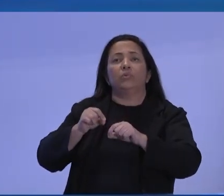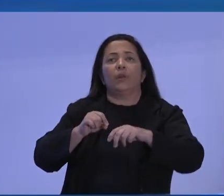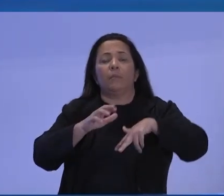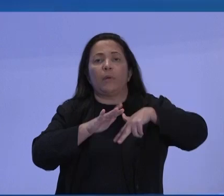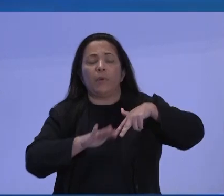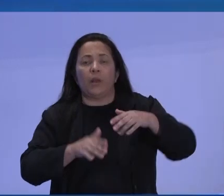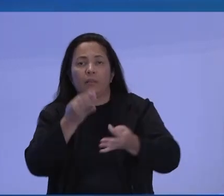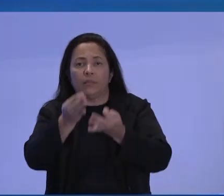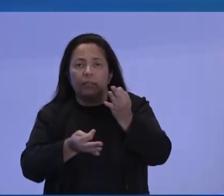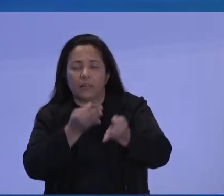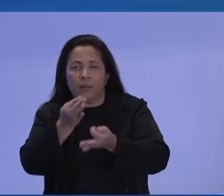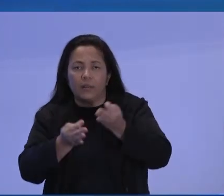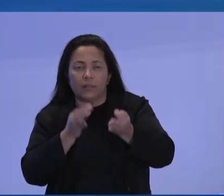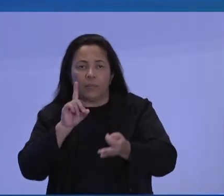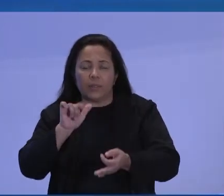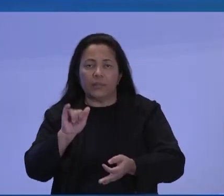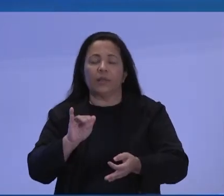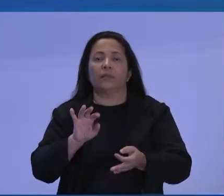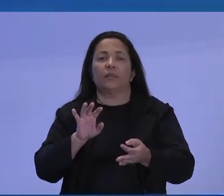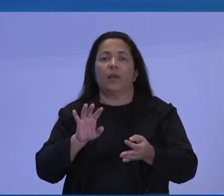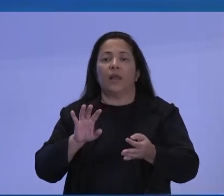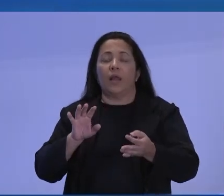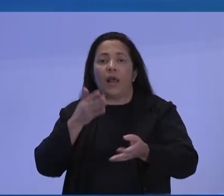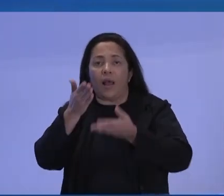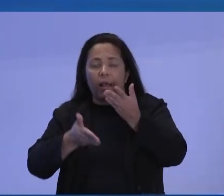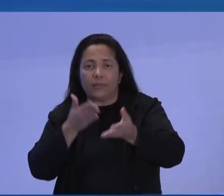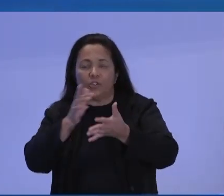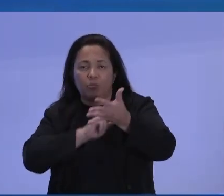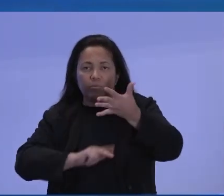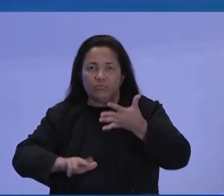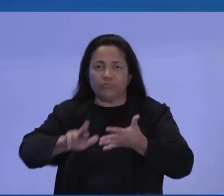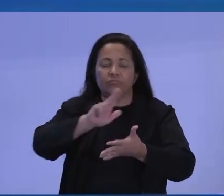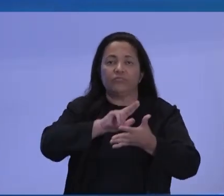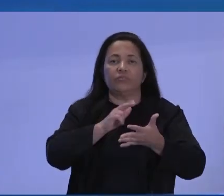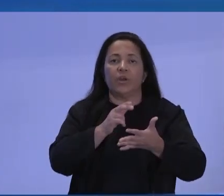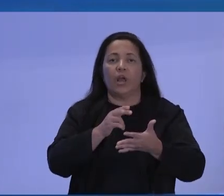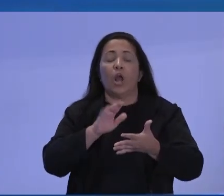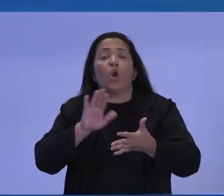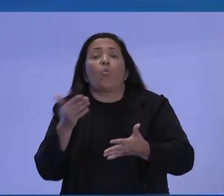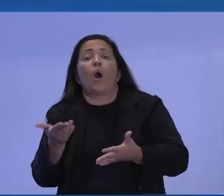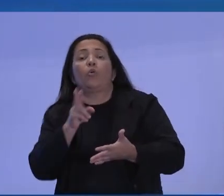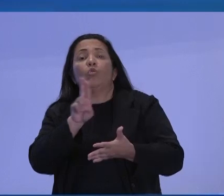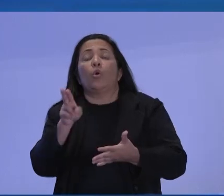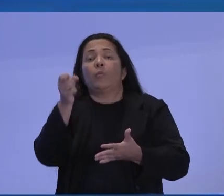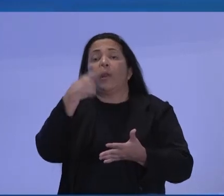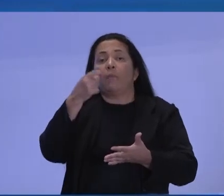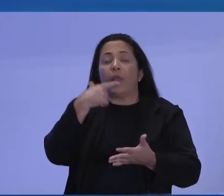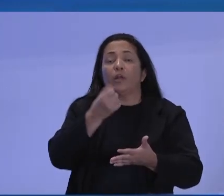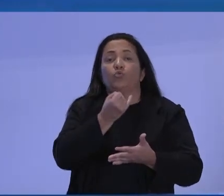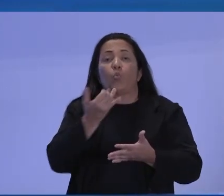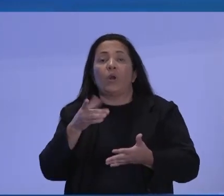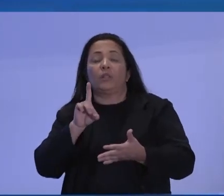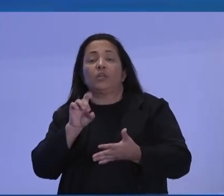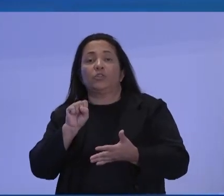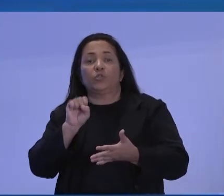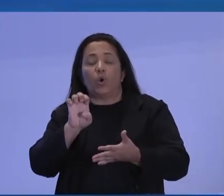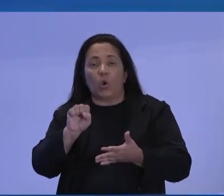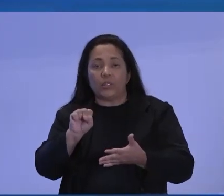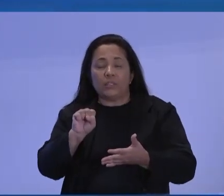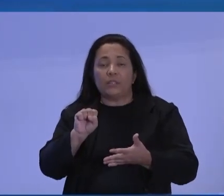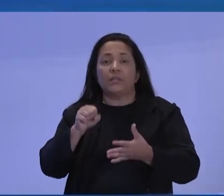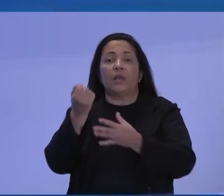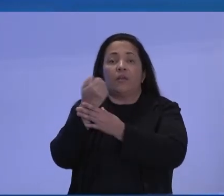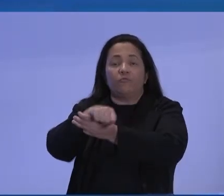tratamento, esquema terapêutico empregado, número de doses administradas e tempo de tratamento. Avaliação da